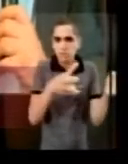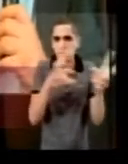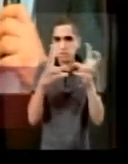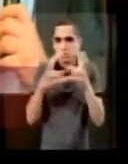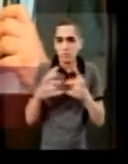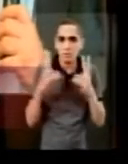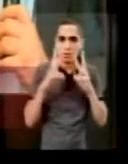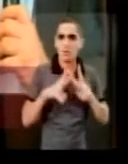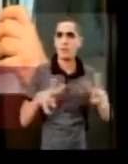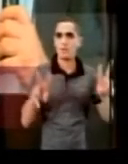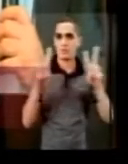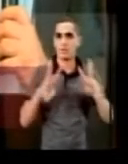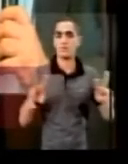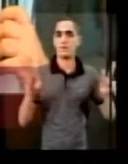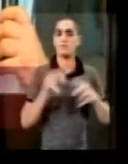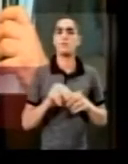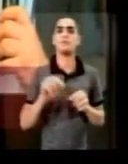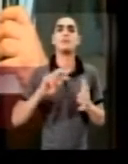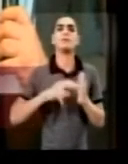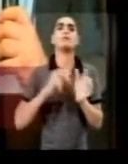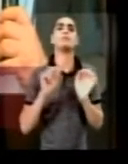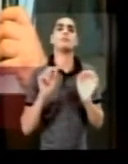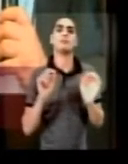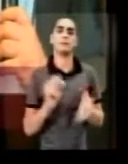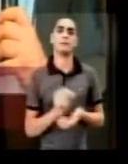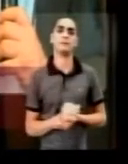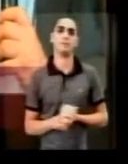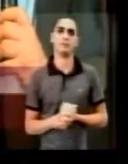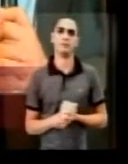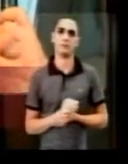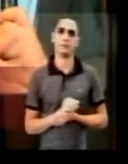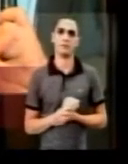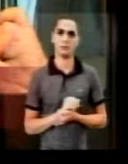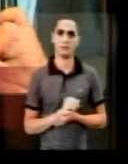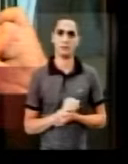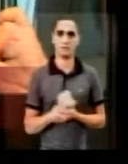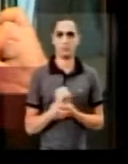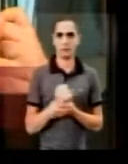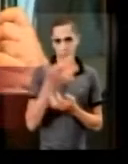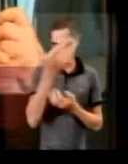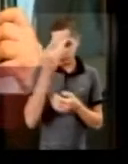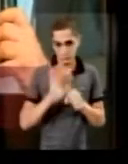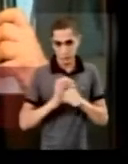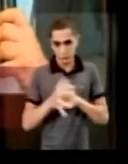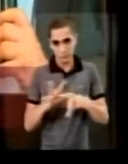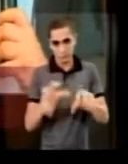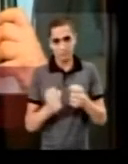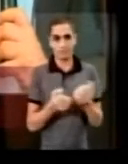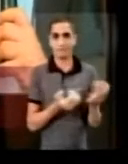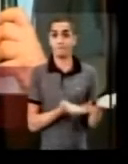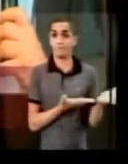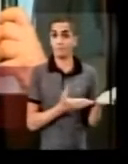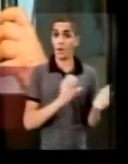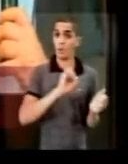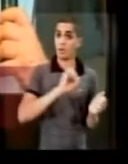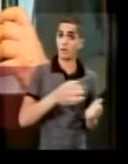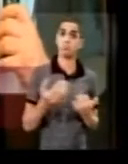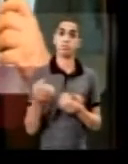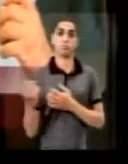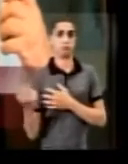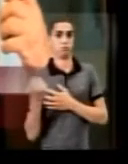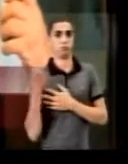olhada, é que seja leve, seja grave, há